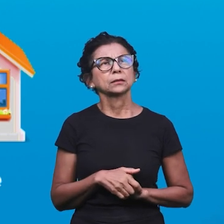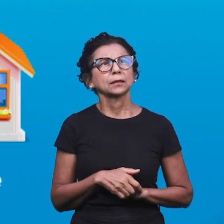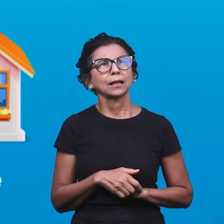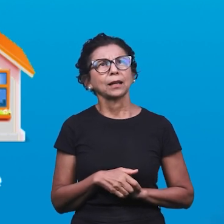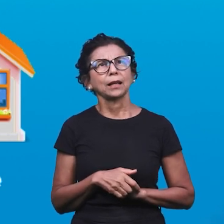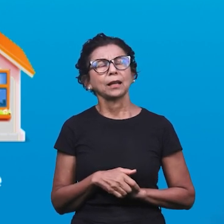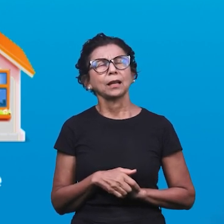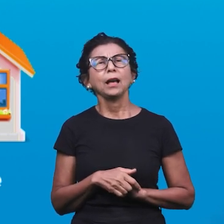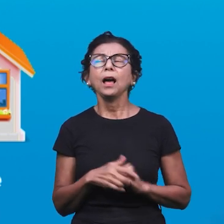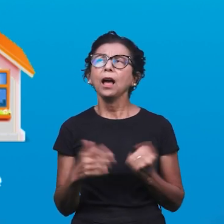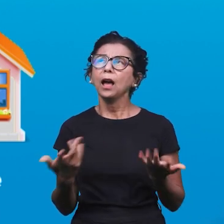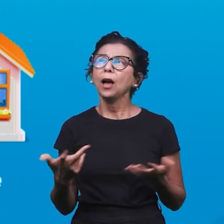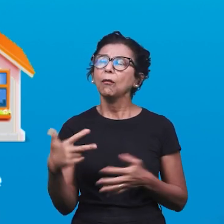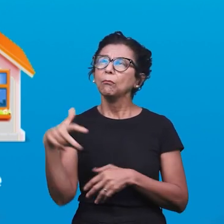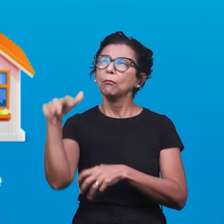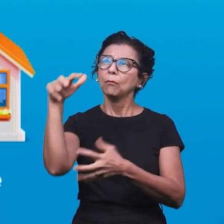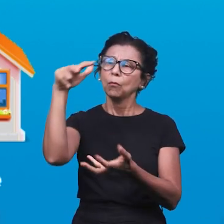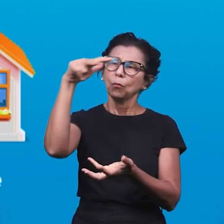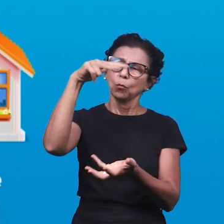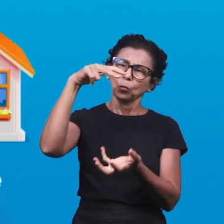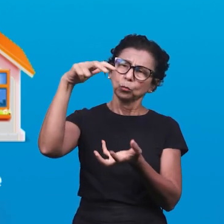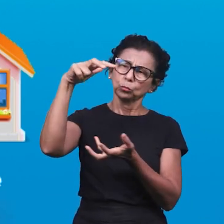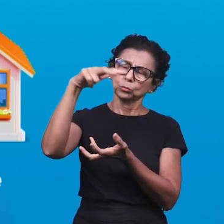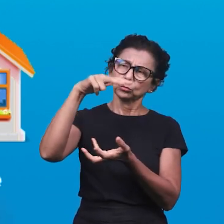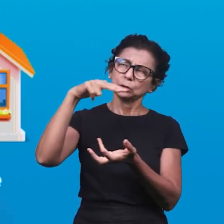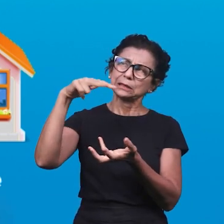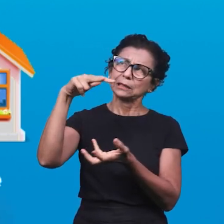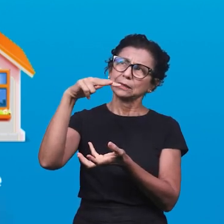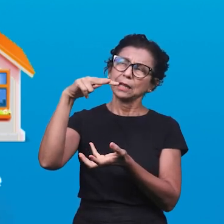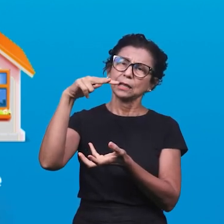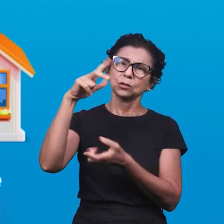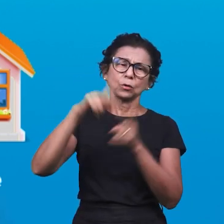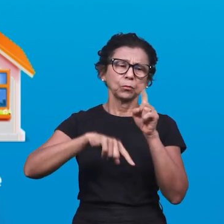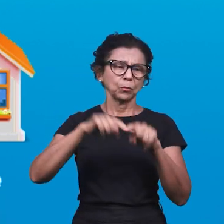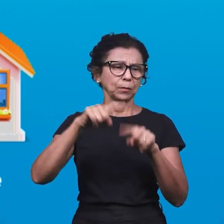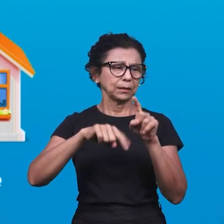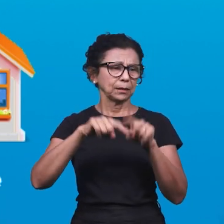por exemplo, a nossa TV Manaim, em qualquer lugar do Brasil,